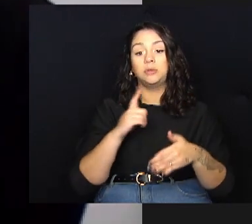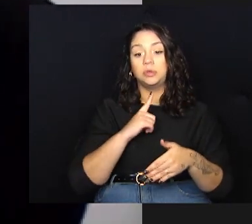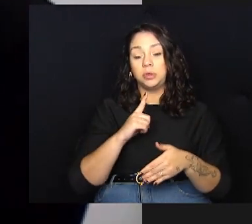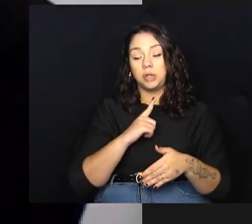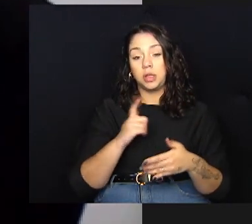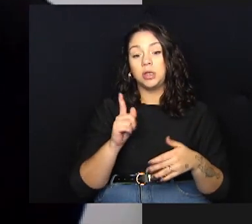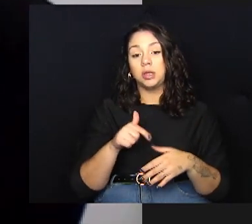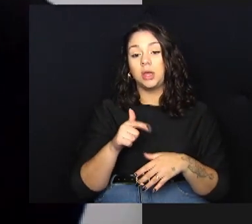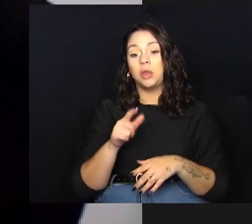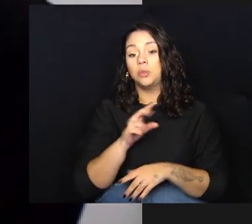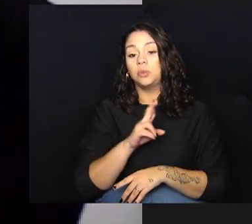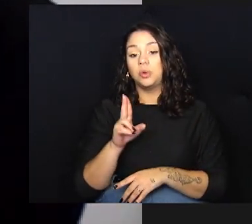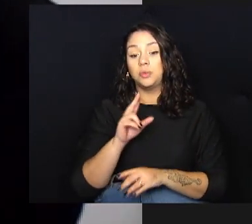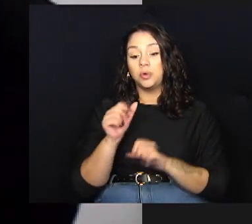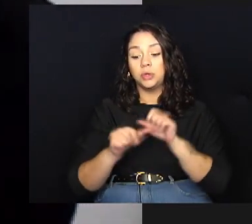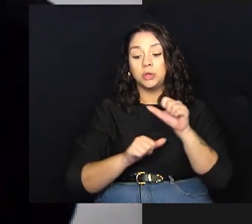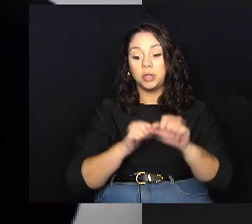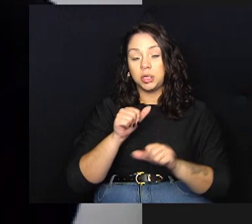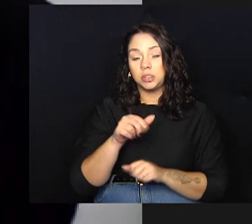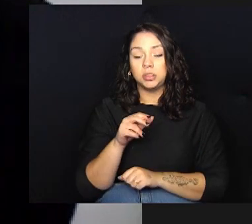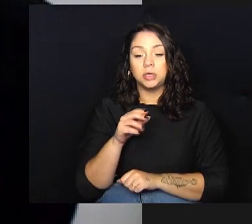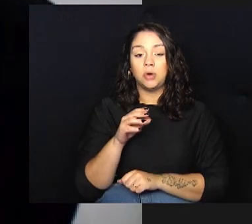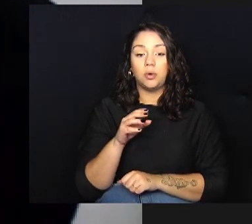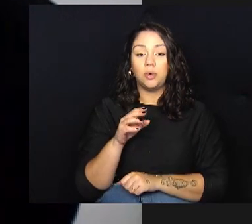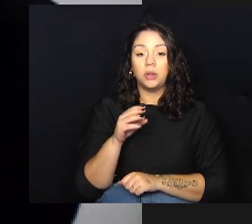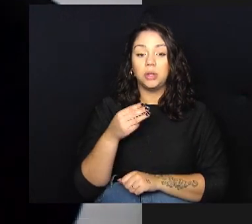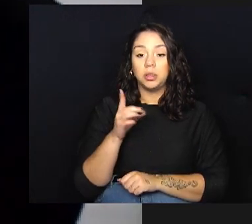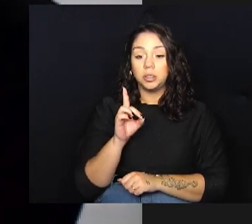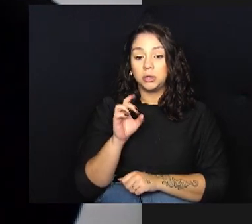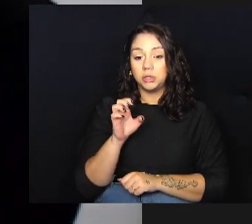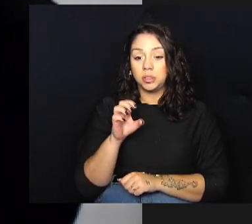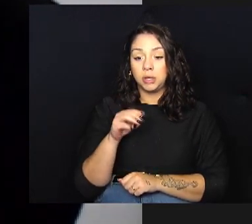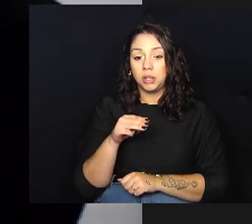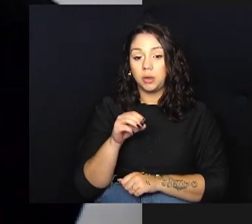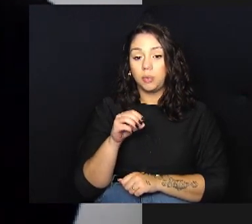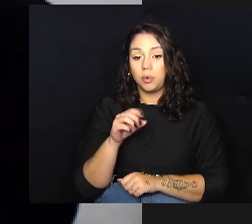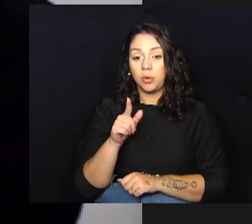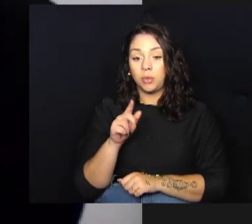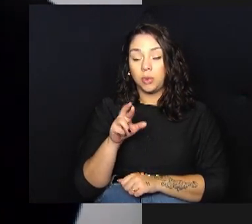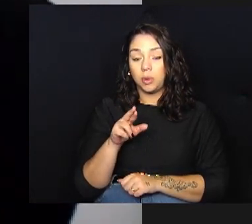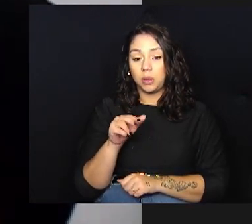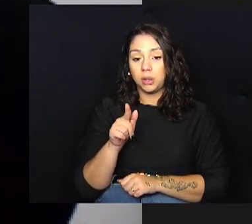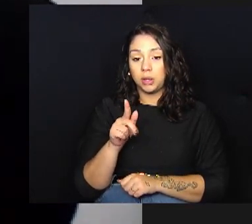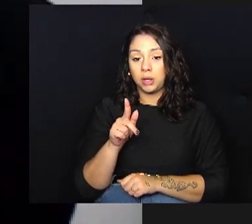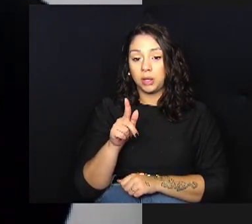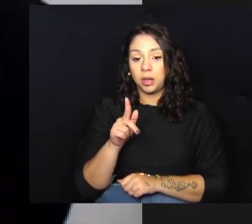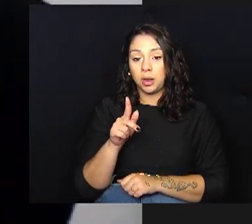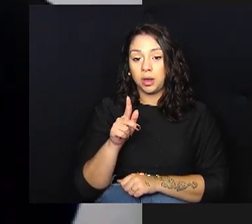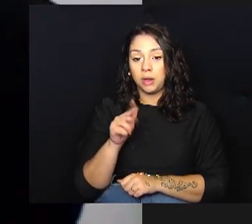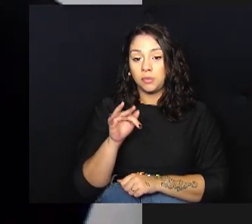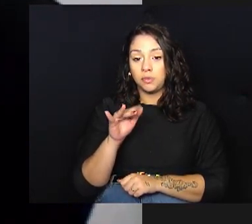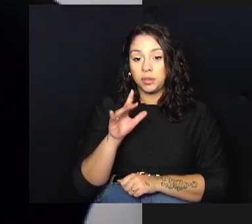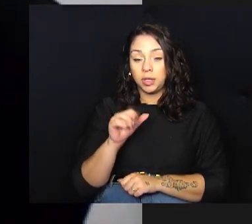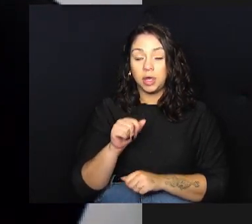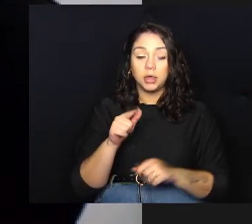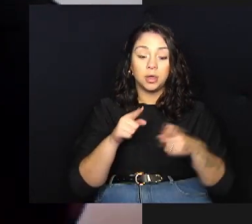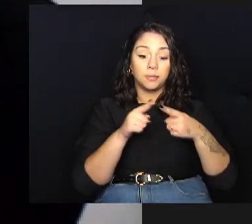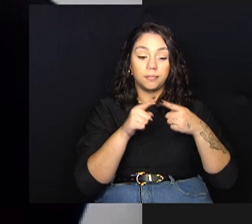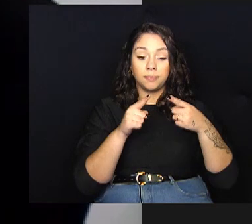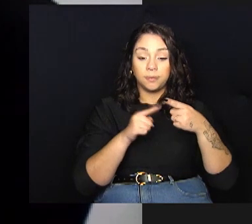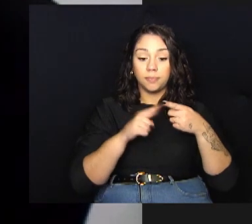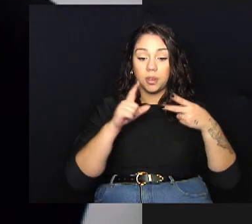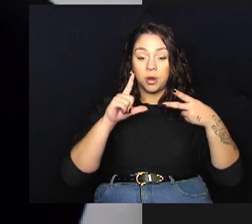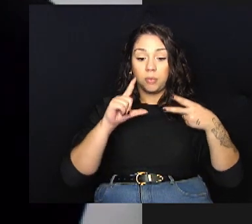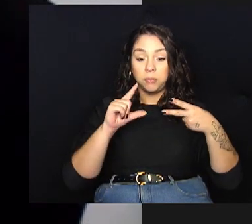de transição demográfica que é a diminuição tanto da natalidade quanto da mortalidade ao longo do tempo é